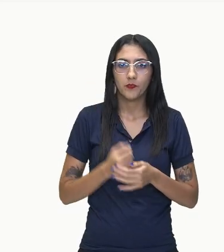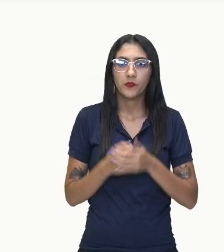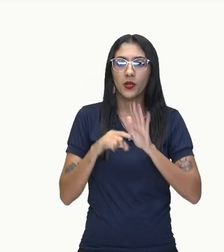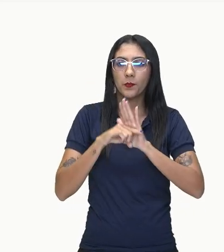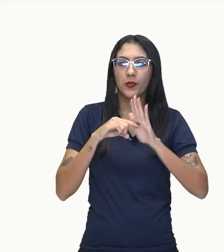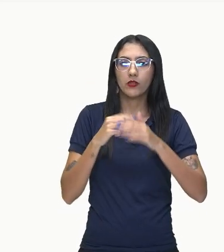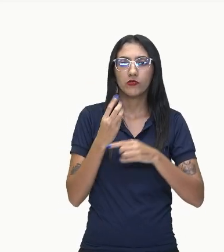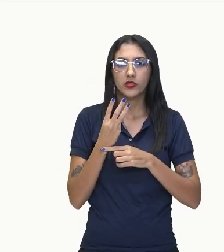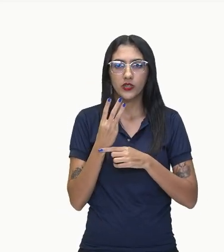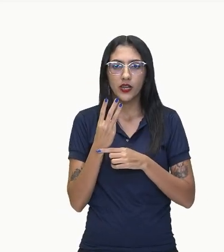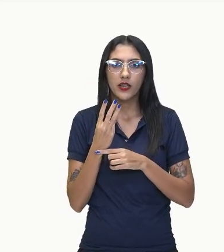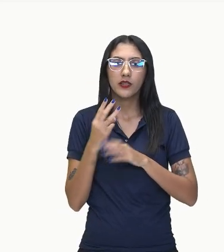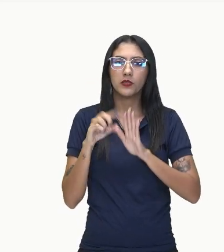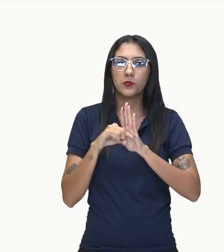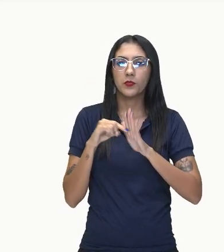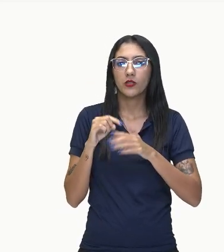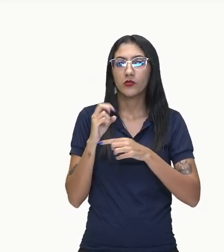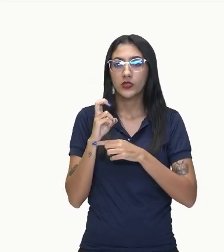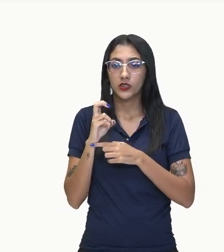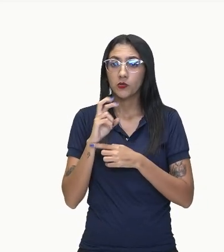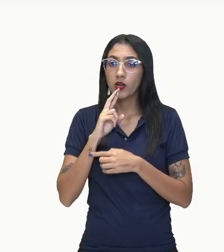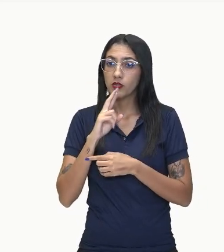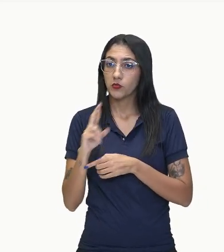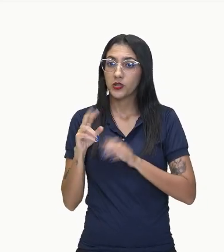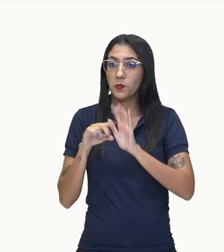3 menos 5 dá menos 8.